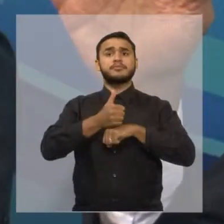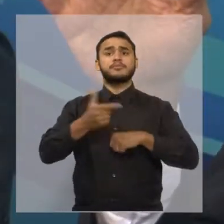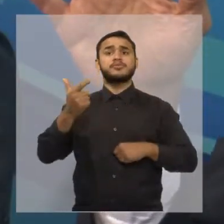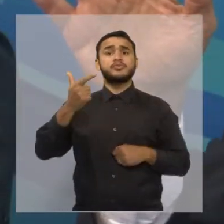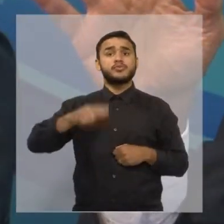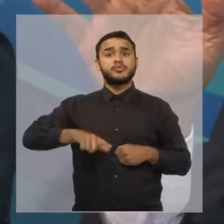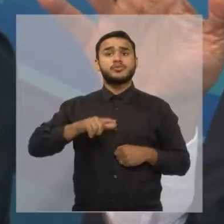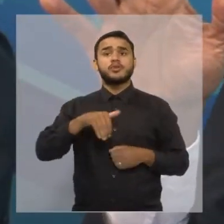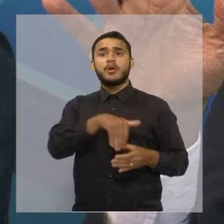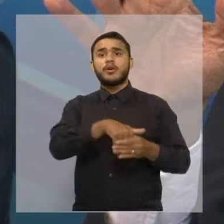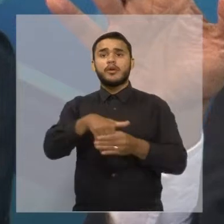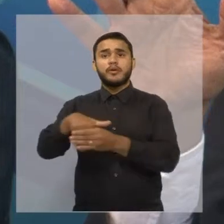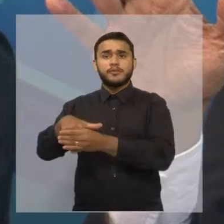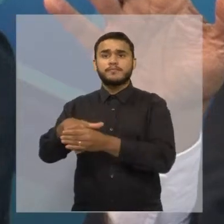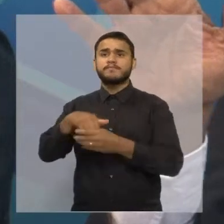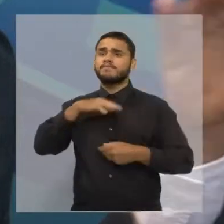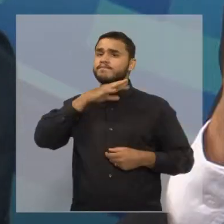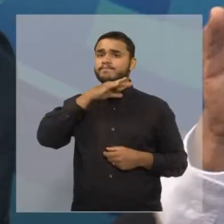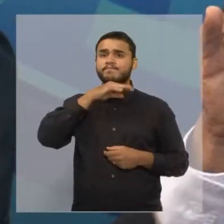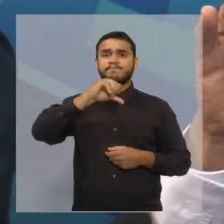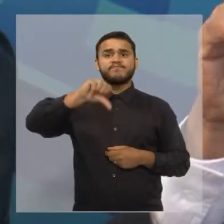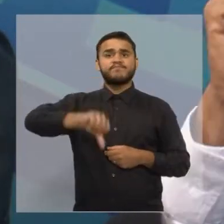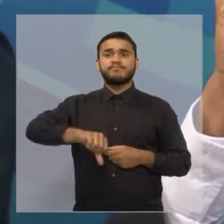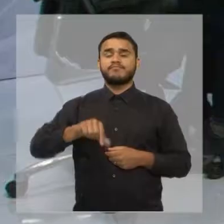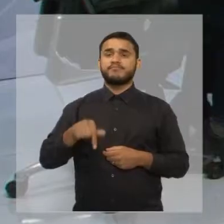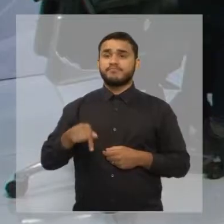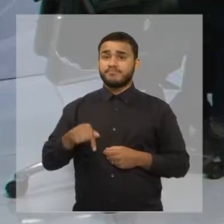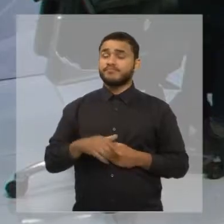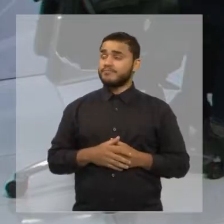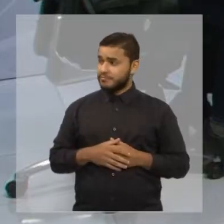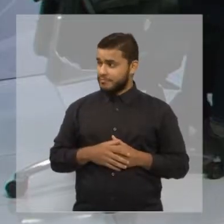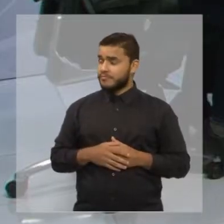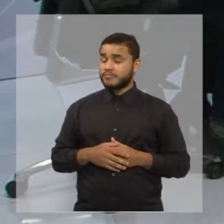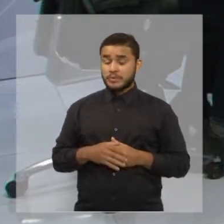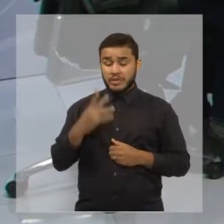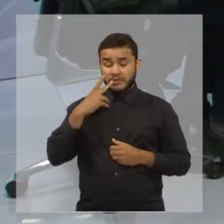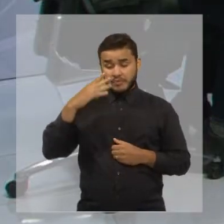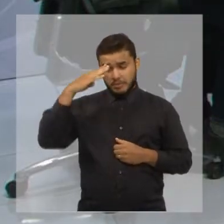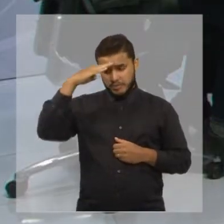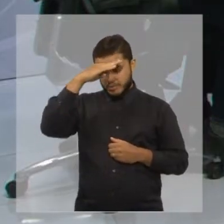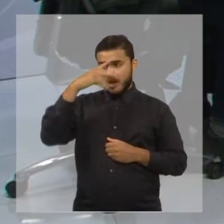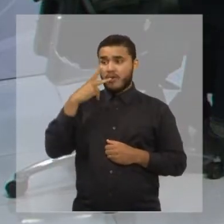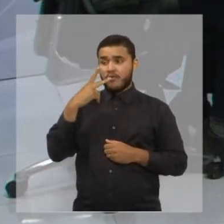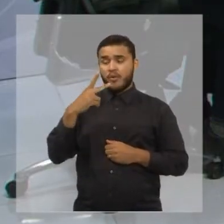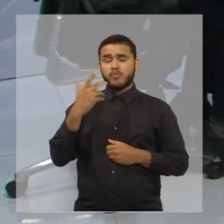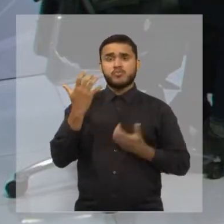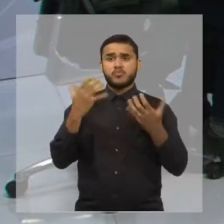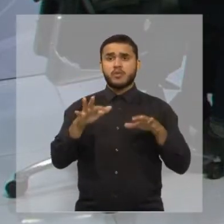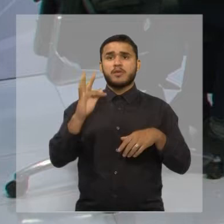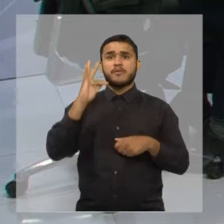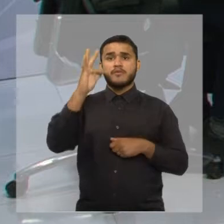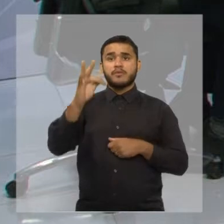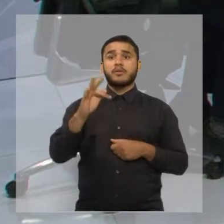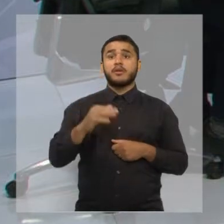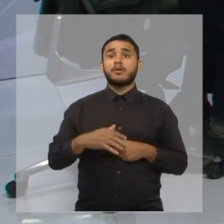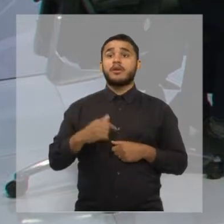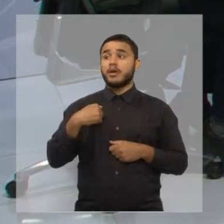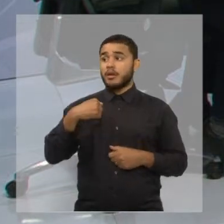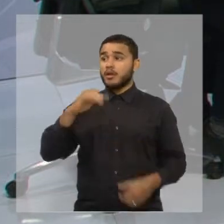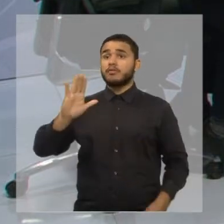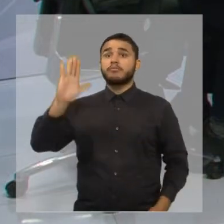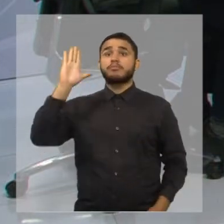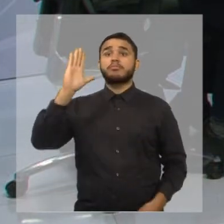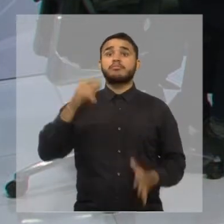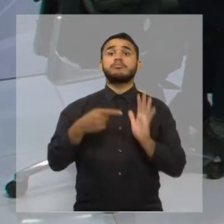mal sucedido no Brasil. Reeleição essa, diga-se de passagem, que o presidente disse que não pretendia e já anunciou por 2 vezes que é candidato à